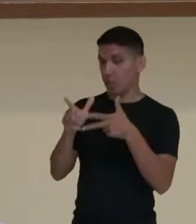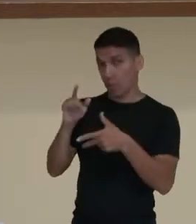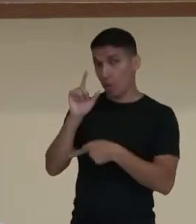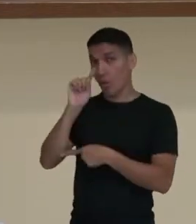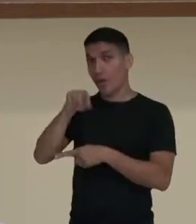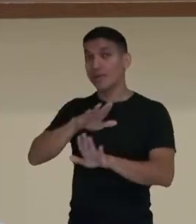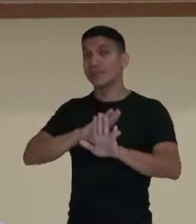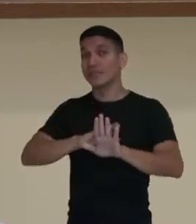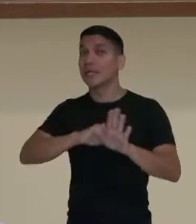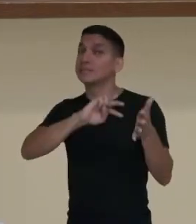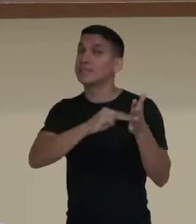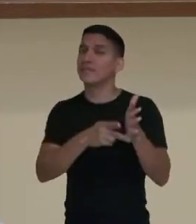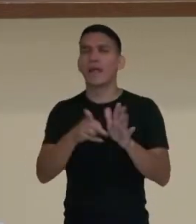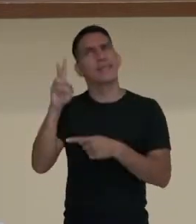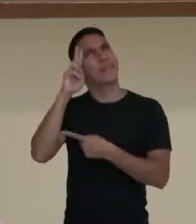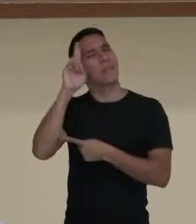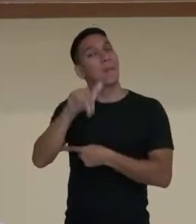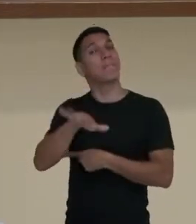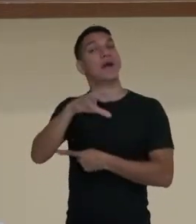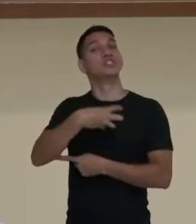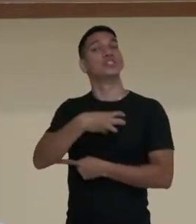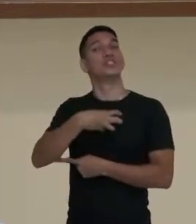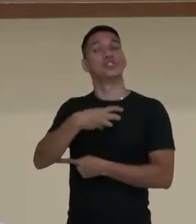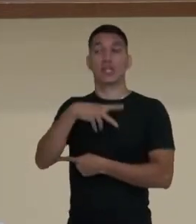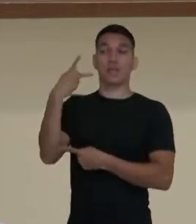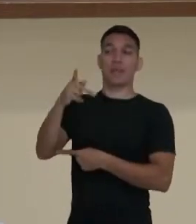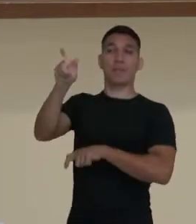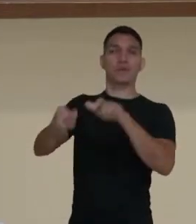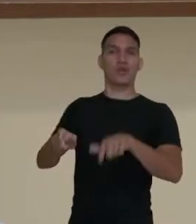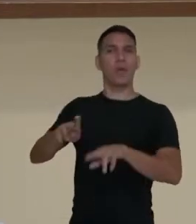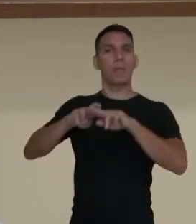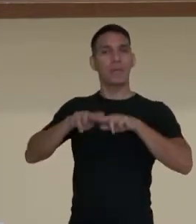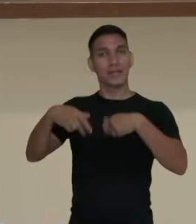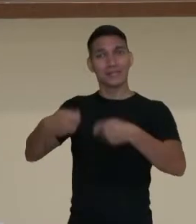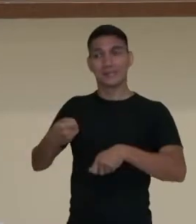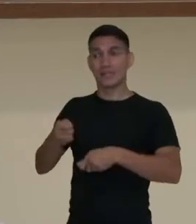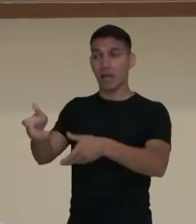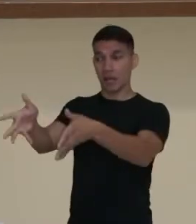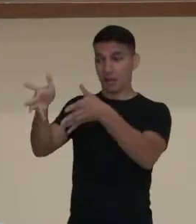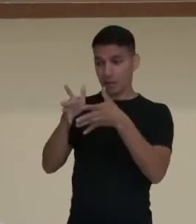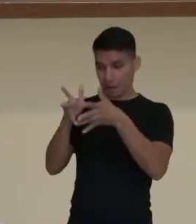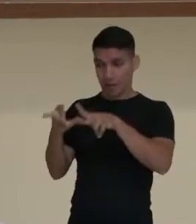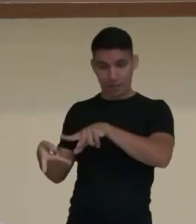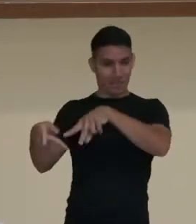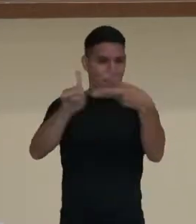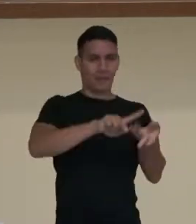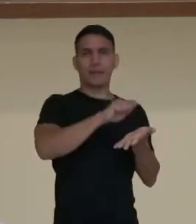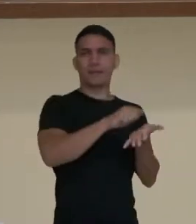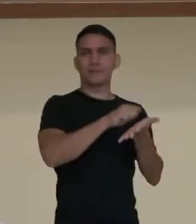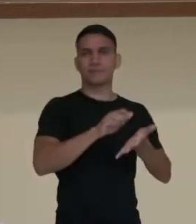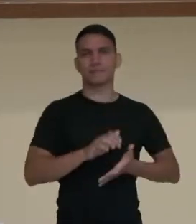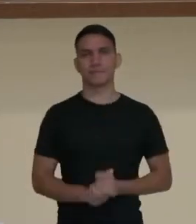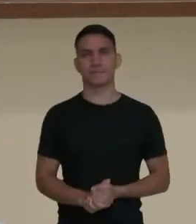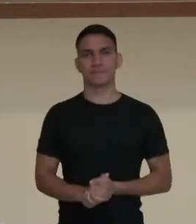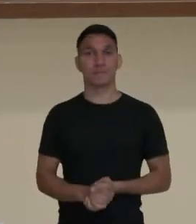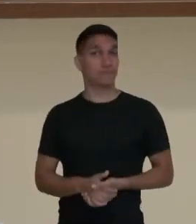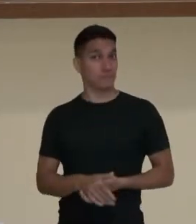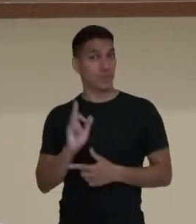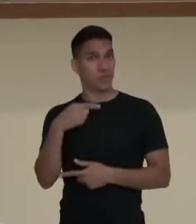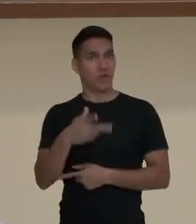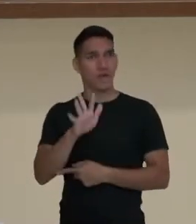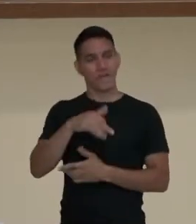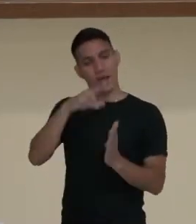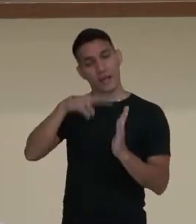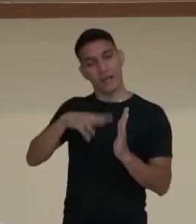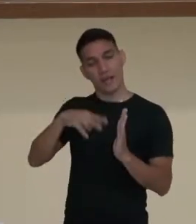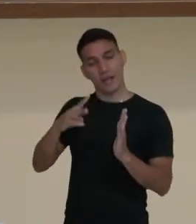lembra muito a oralidade, ela precisa quase que ser uma transcrição da oralidade. Nós vamos fazer então